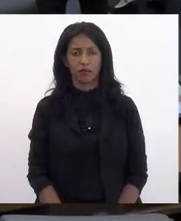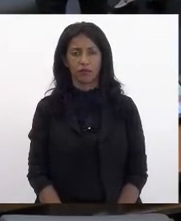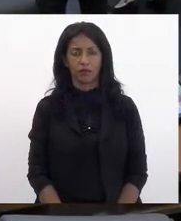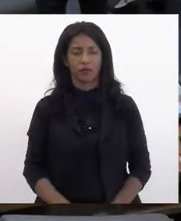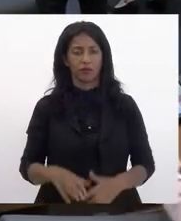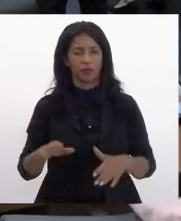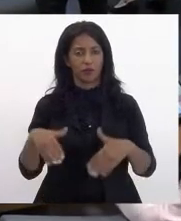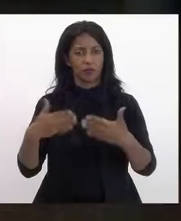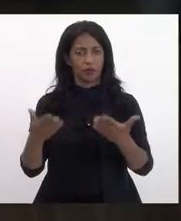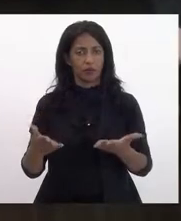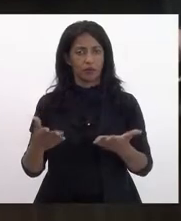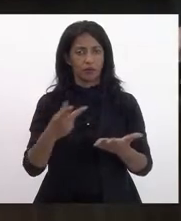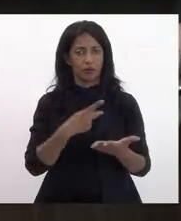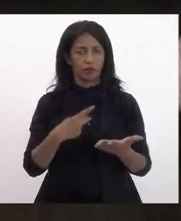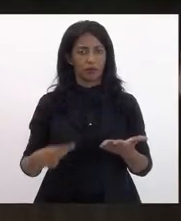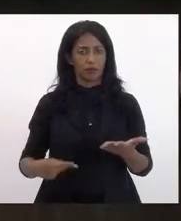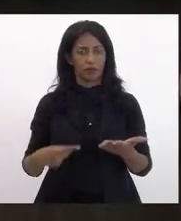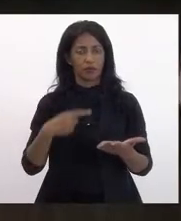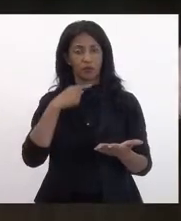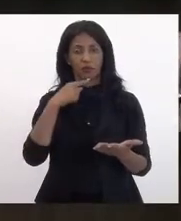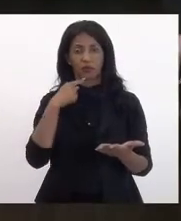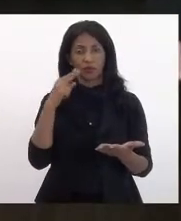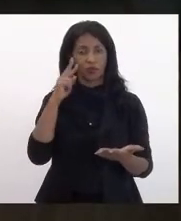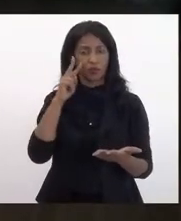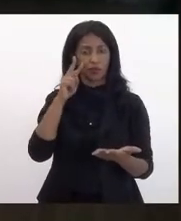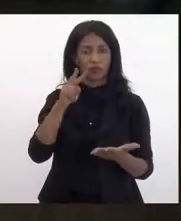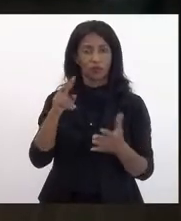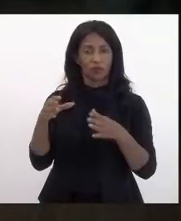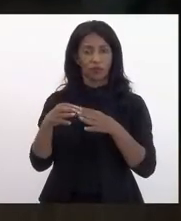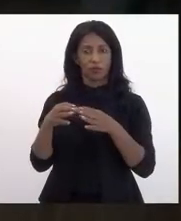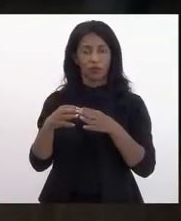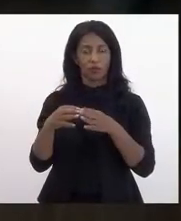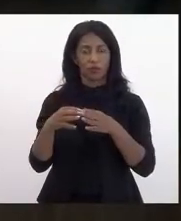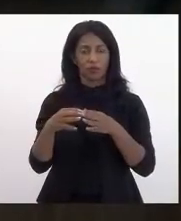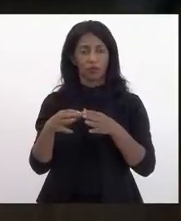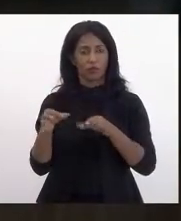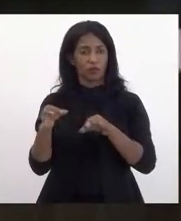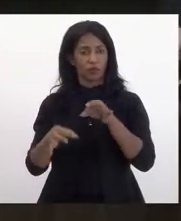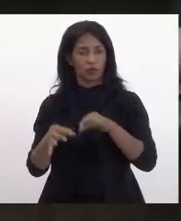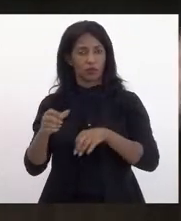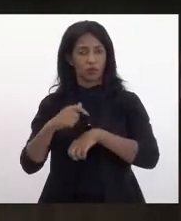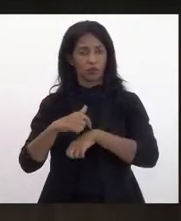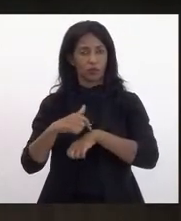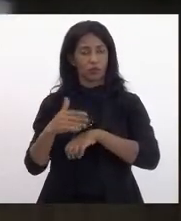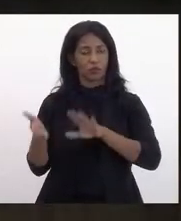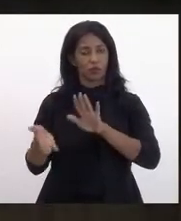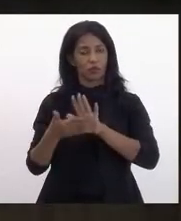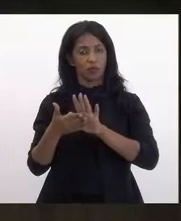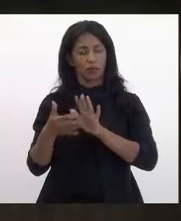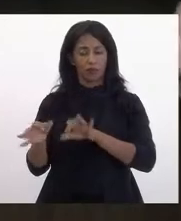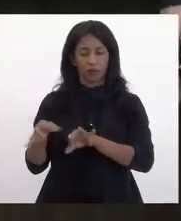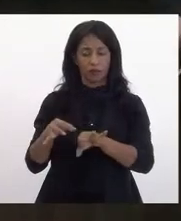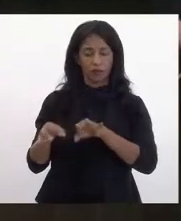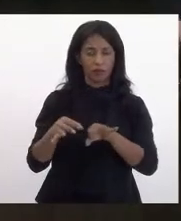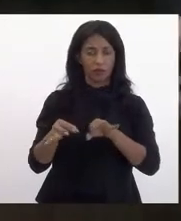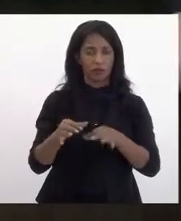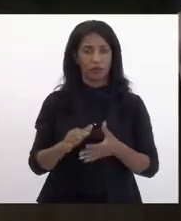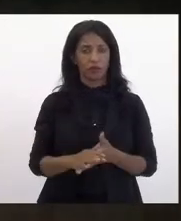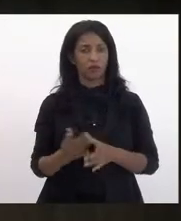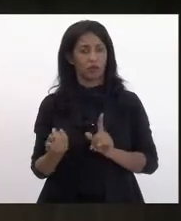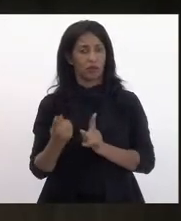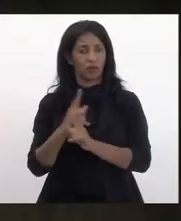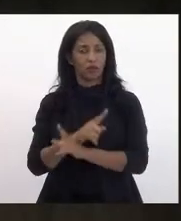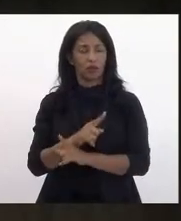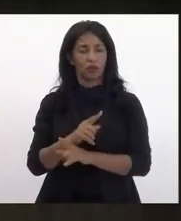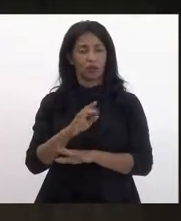Senhora Presidente, acabou que eu não consegui ver o parecer da Comissão de Constituição e Justiça a tempo, então vou dar o parecer que a gente tinha preparado, que é contrário